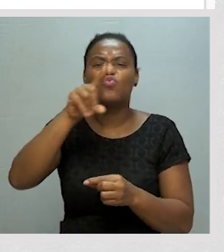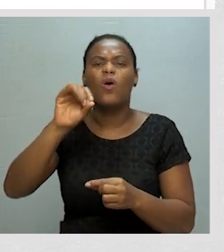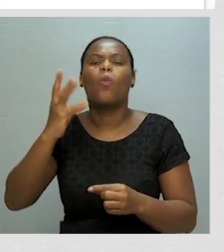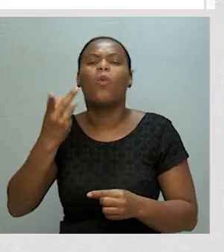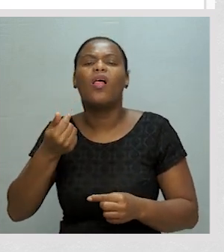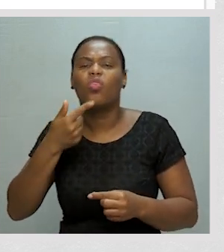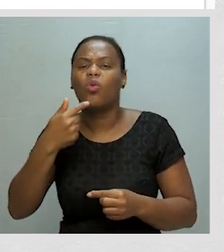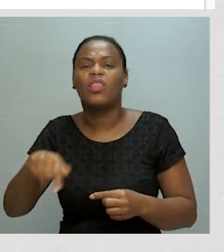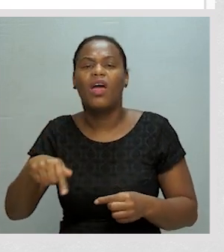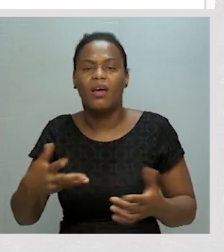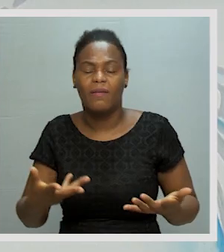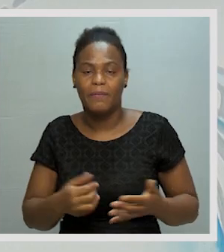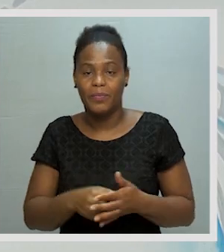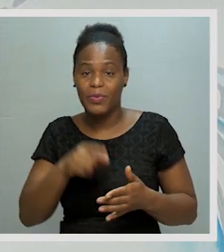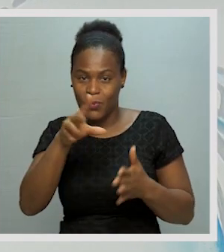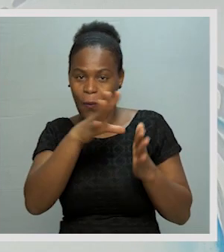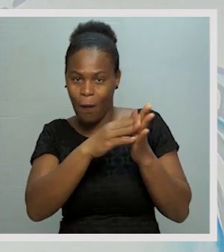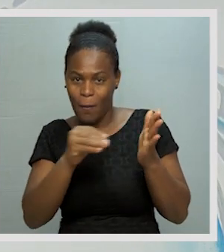tinha